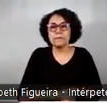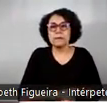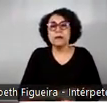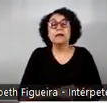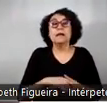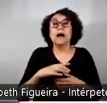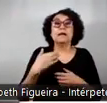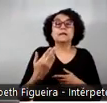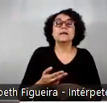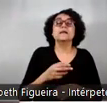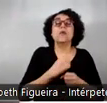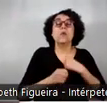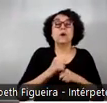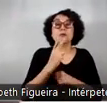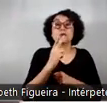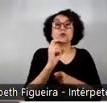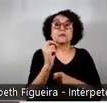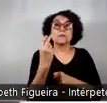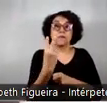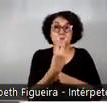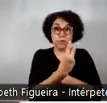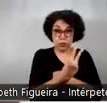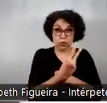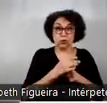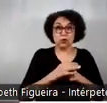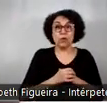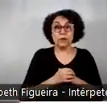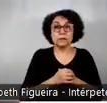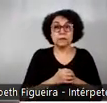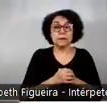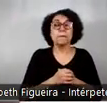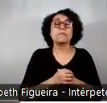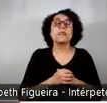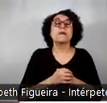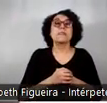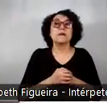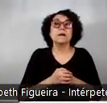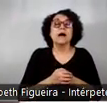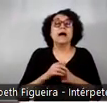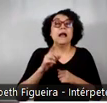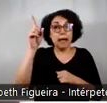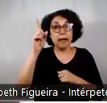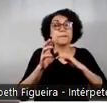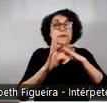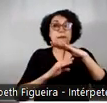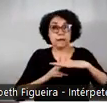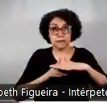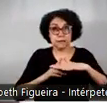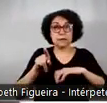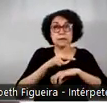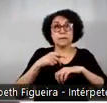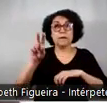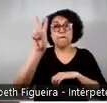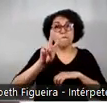aí em 2022, né, e aí lembrando, assim, que a migração na Venezuela, ela acontece de forma mais massiva desde a